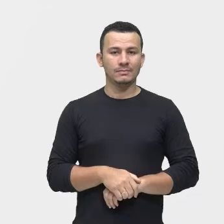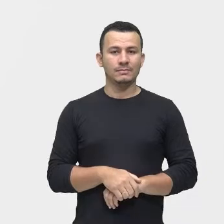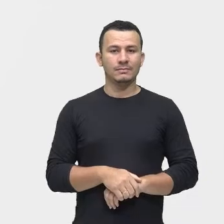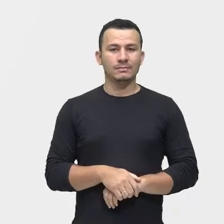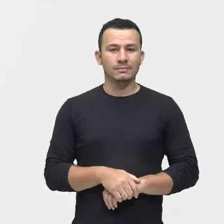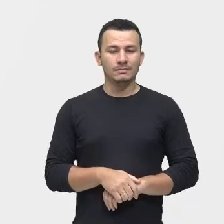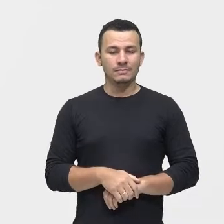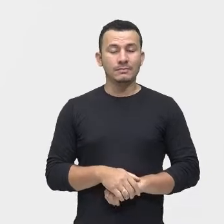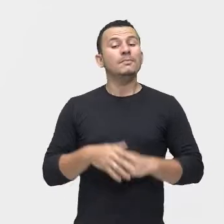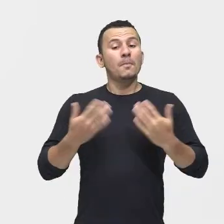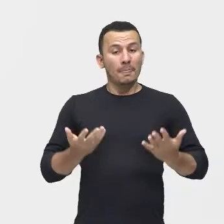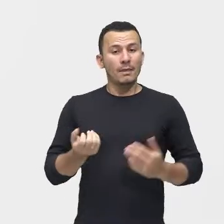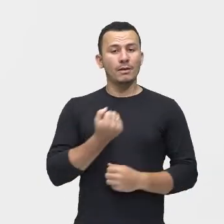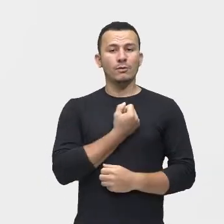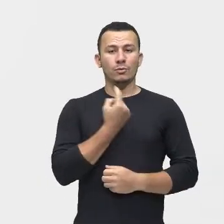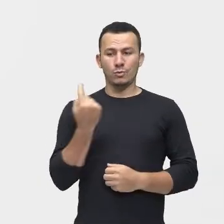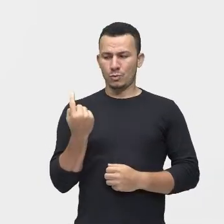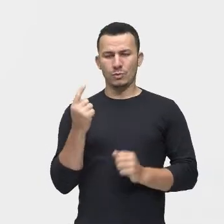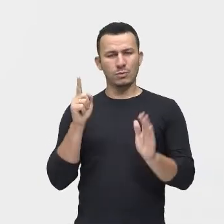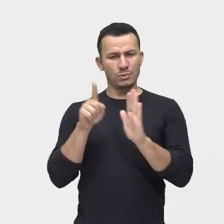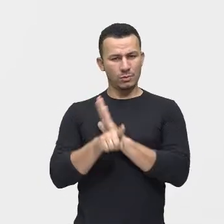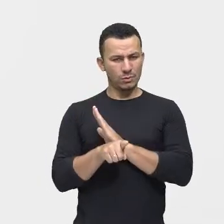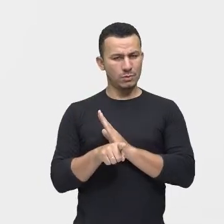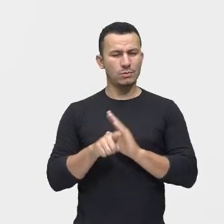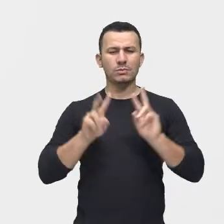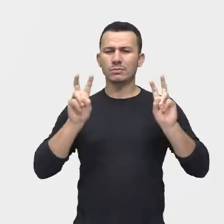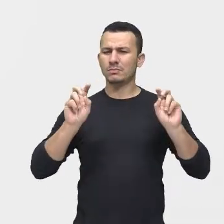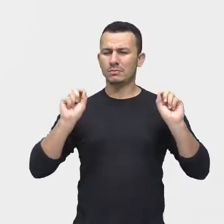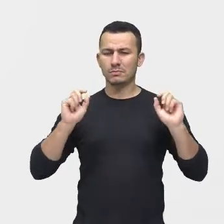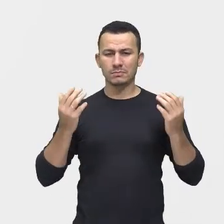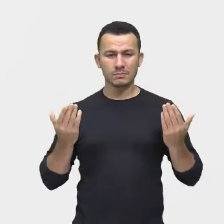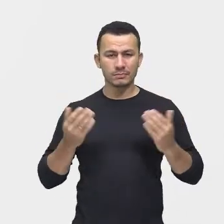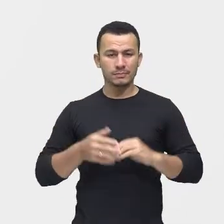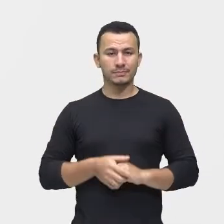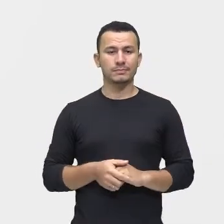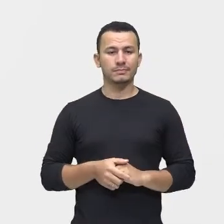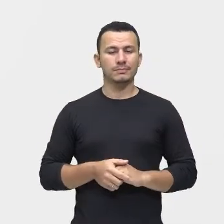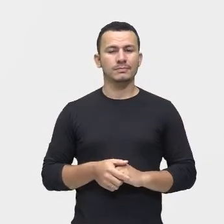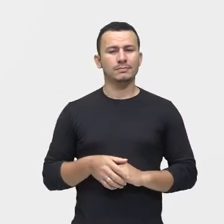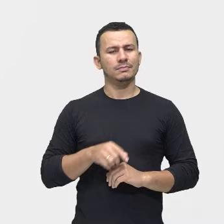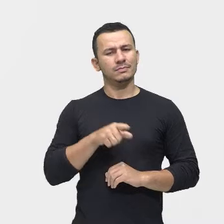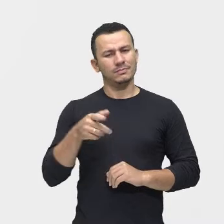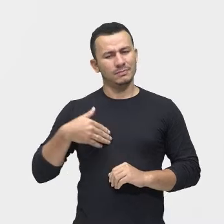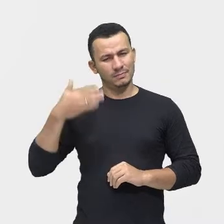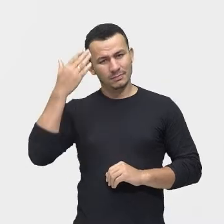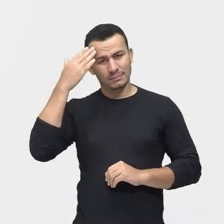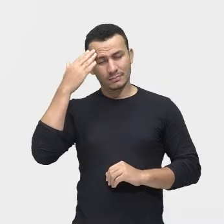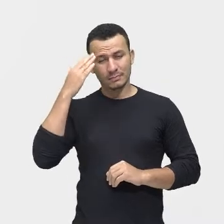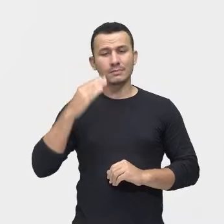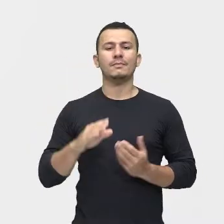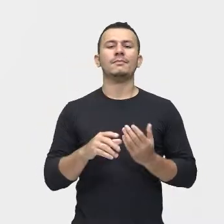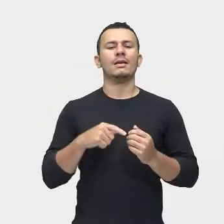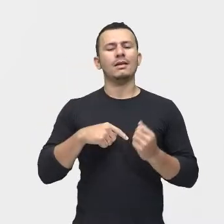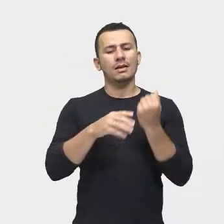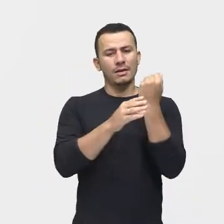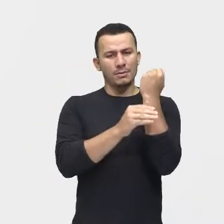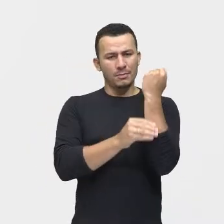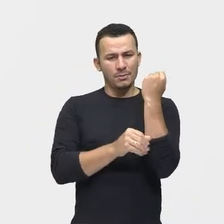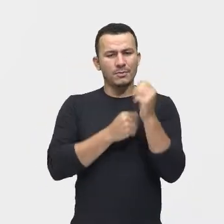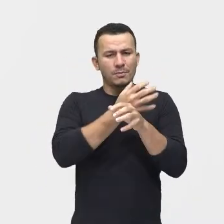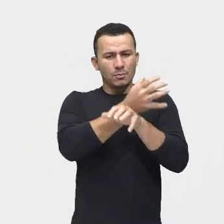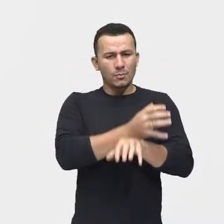Então, vamos lá. Na nossa primeira questão, sabemos que os músculos esqueléticos são os